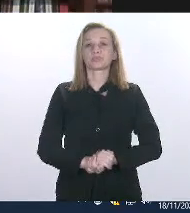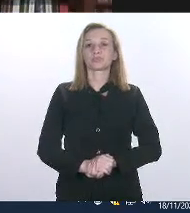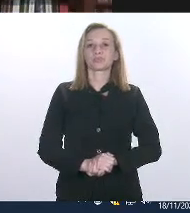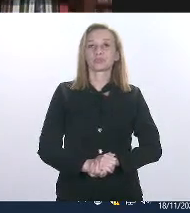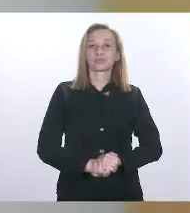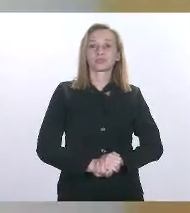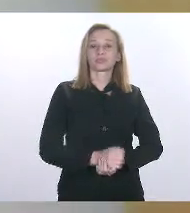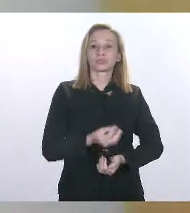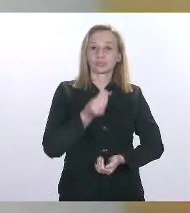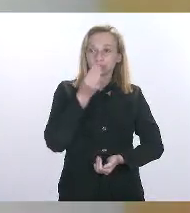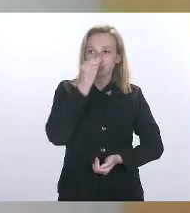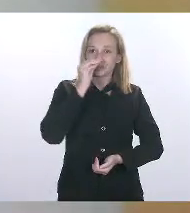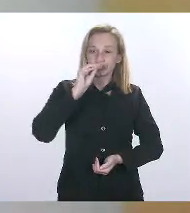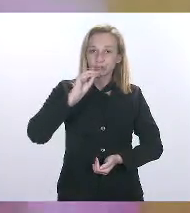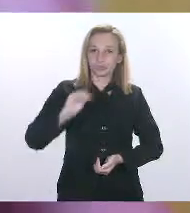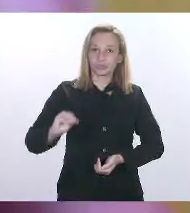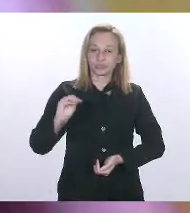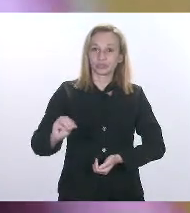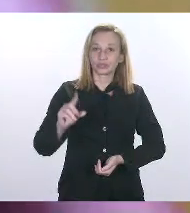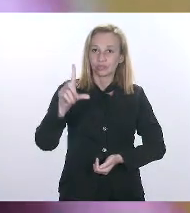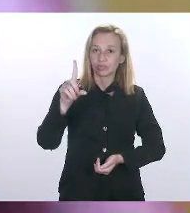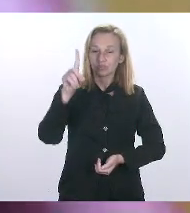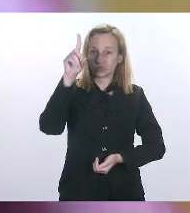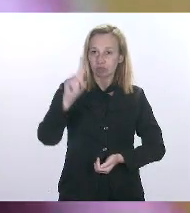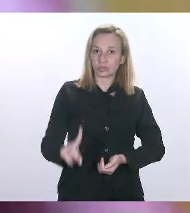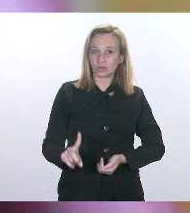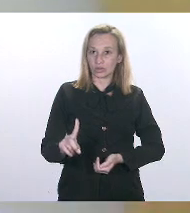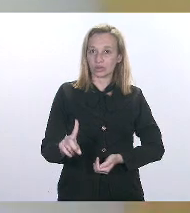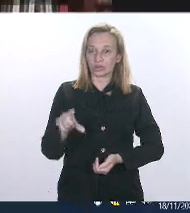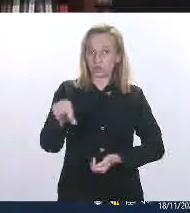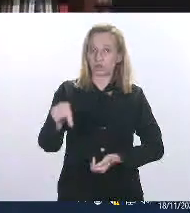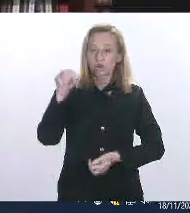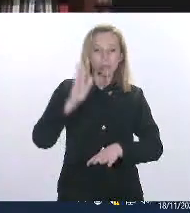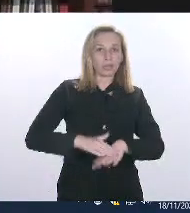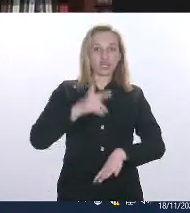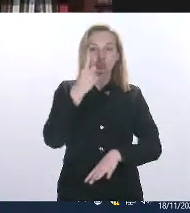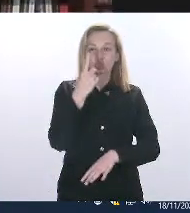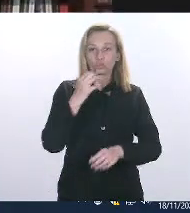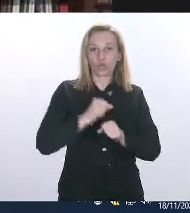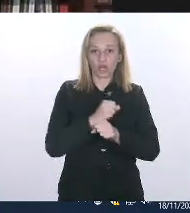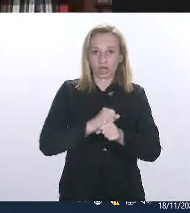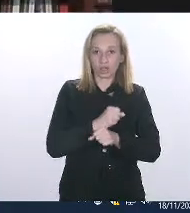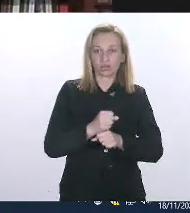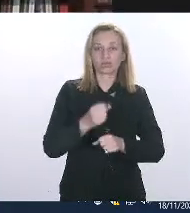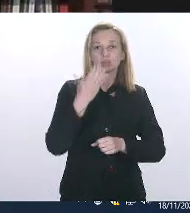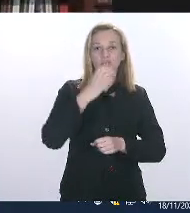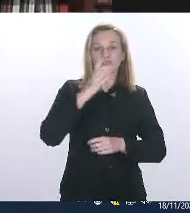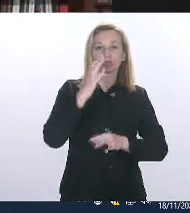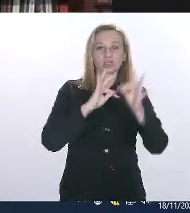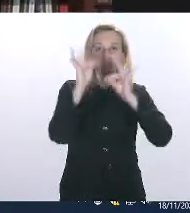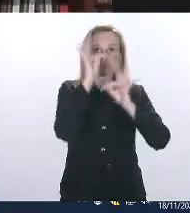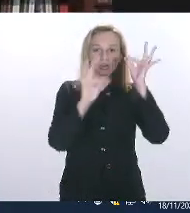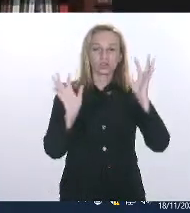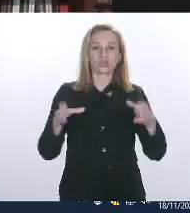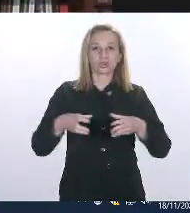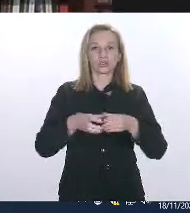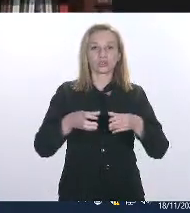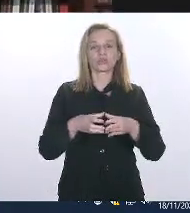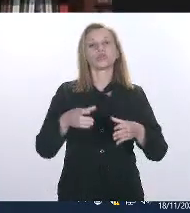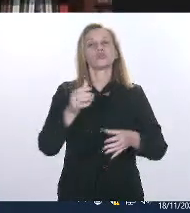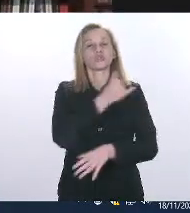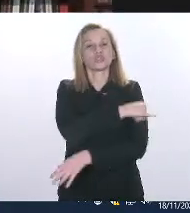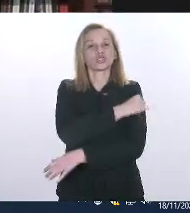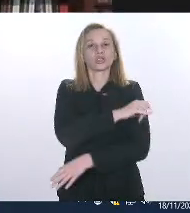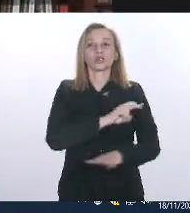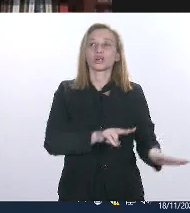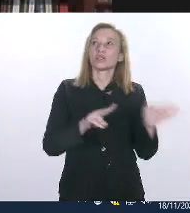recusa a nomear o diretor-geral eleito há mais de um ano no Centro Federal de Educação Tecnológica do Rio de Janeiro, e esta